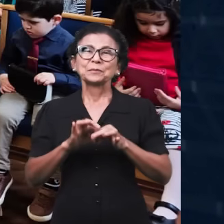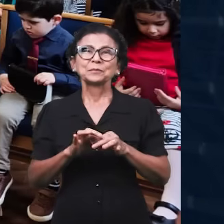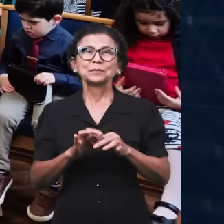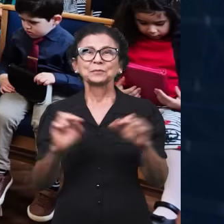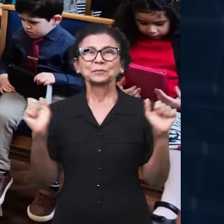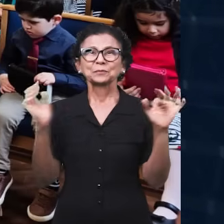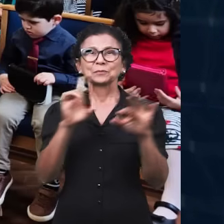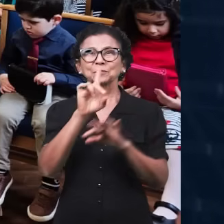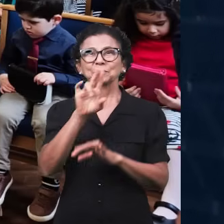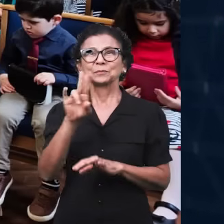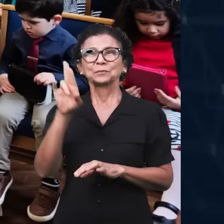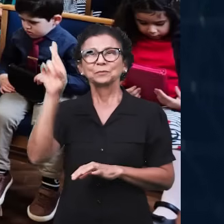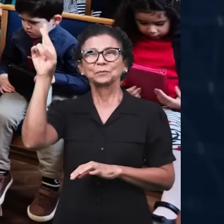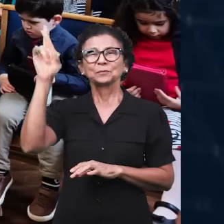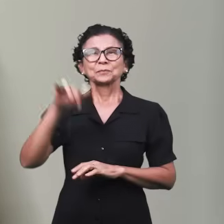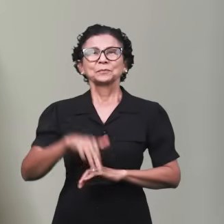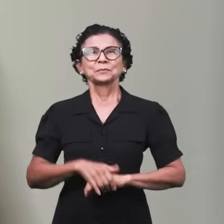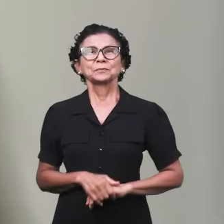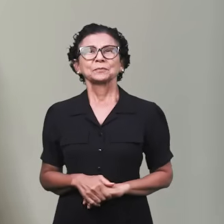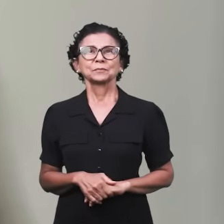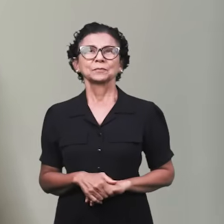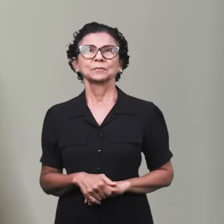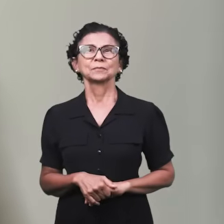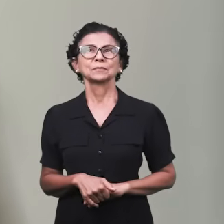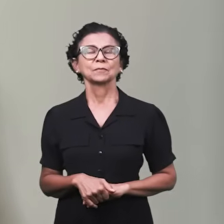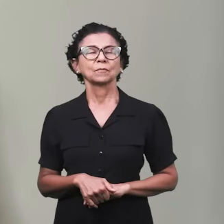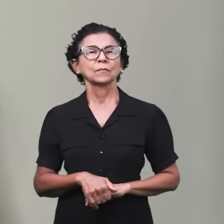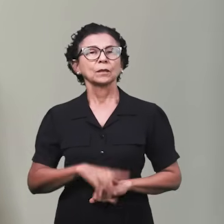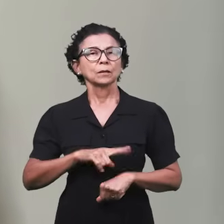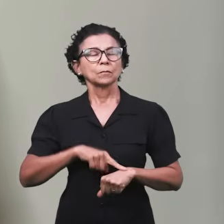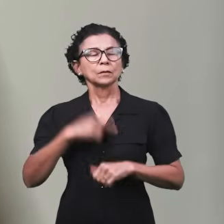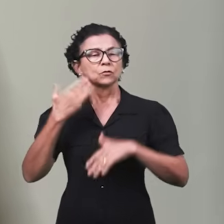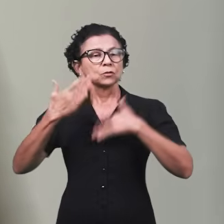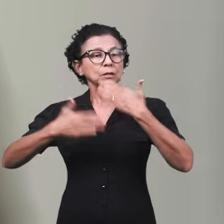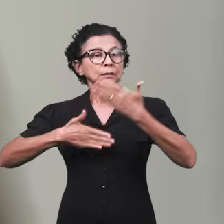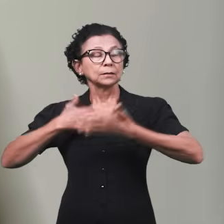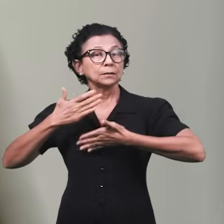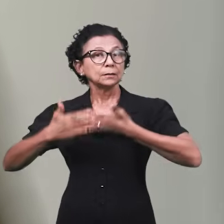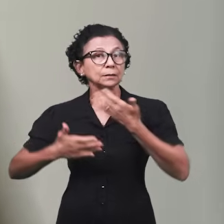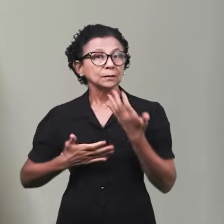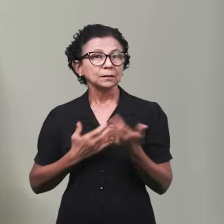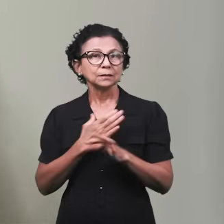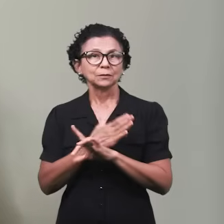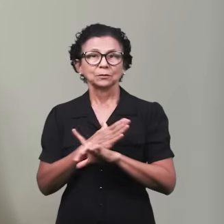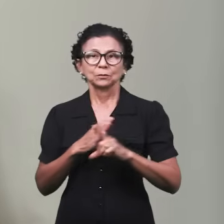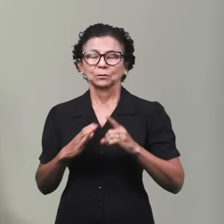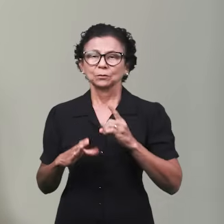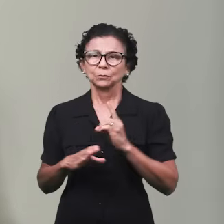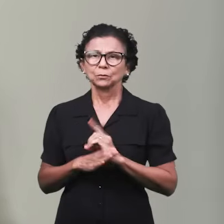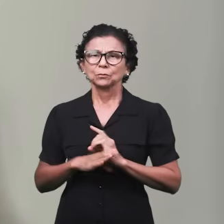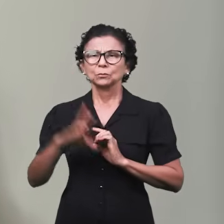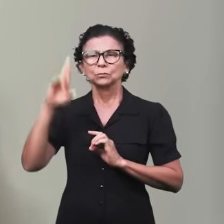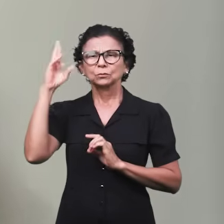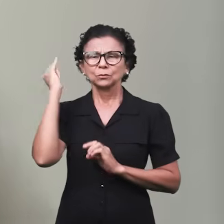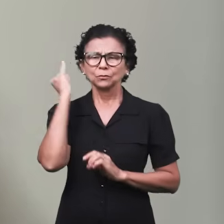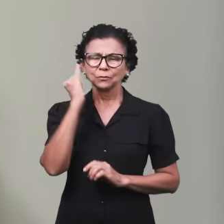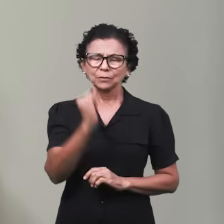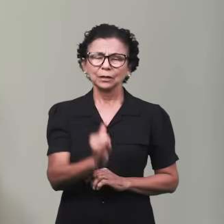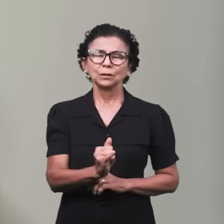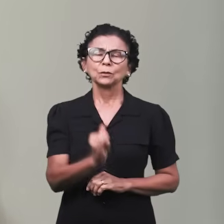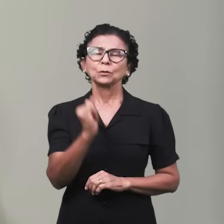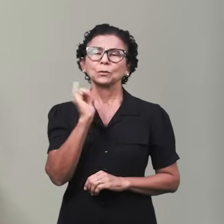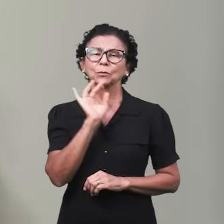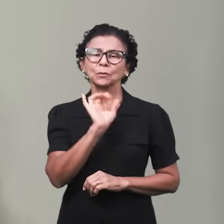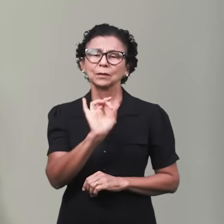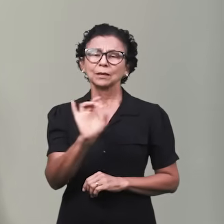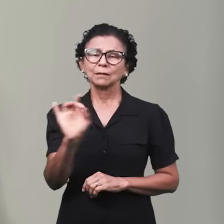do Senhor. Aleluia! O culto foi um momento de grande alegria, no qual o Senhor visitou a vida dos irmãos de forma muito